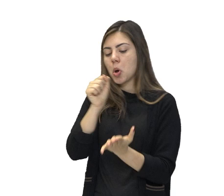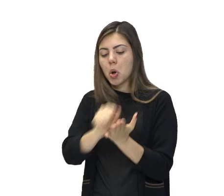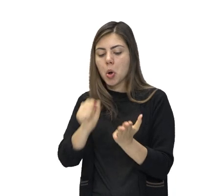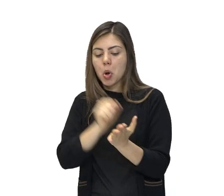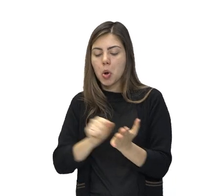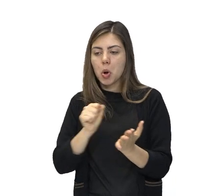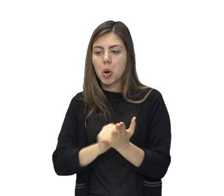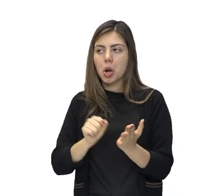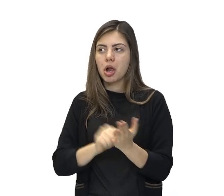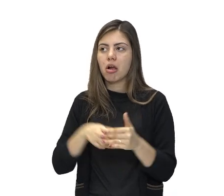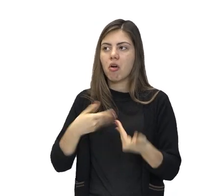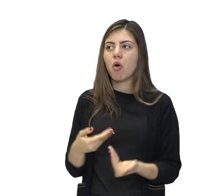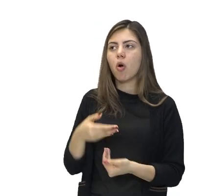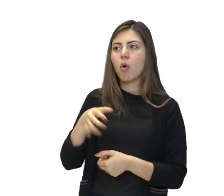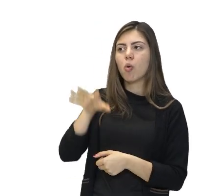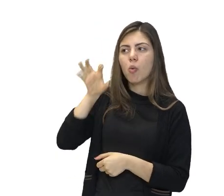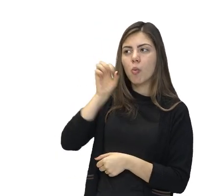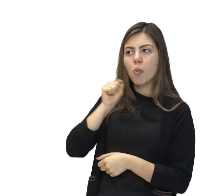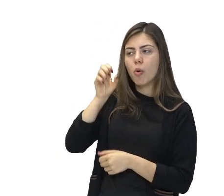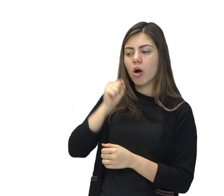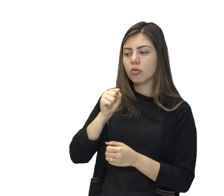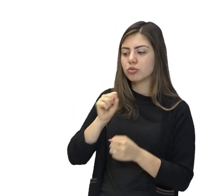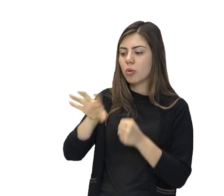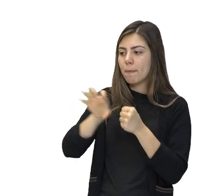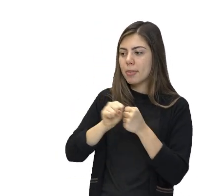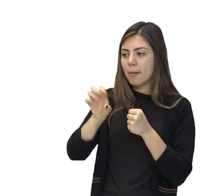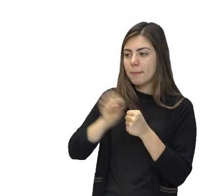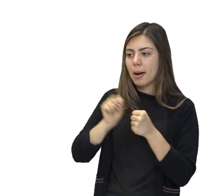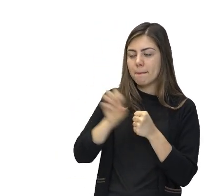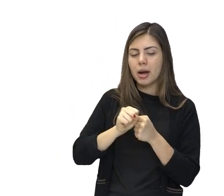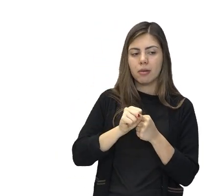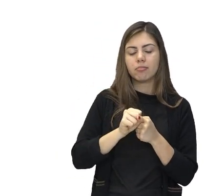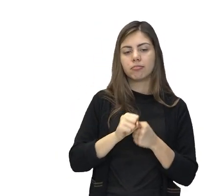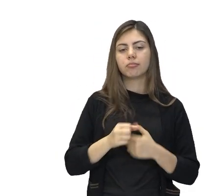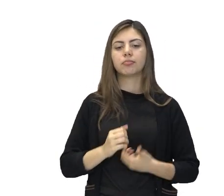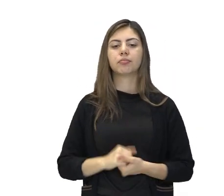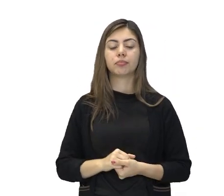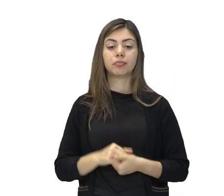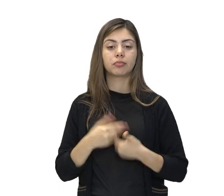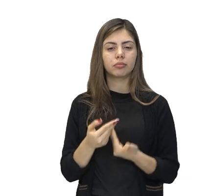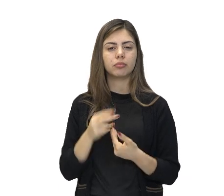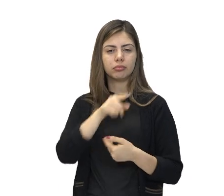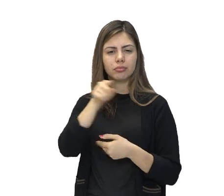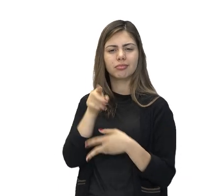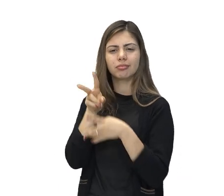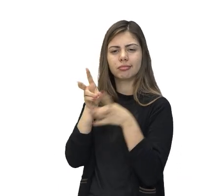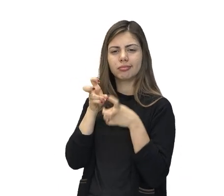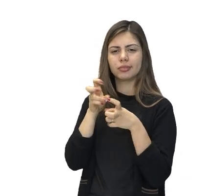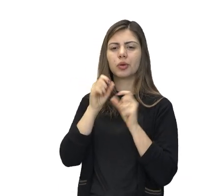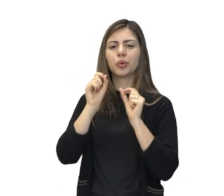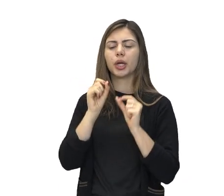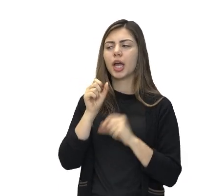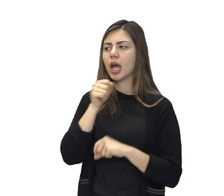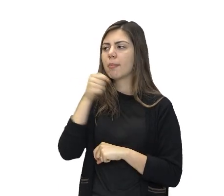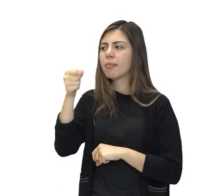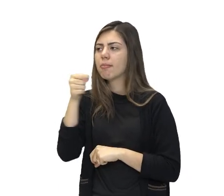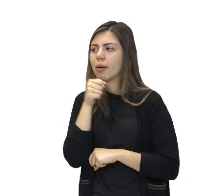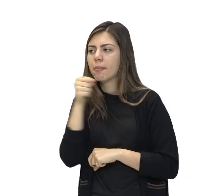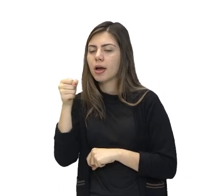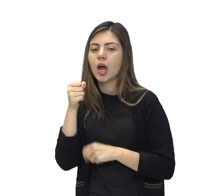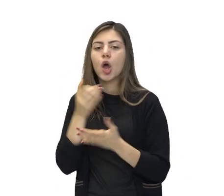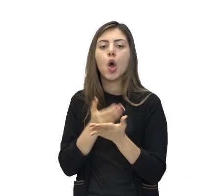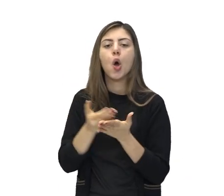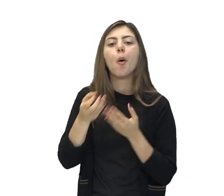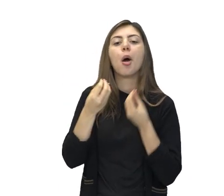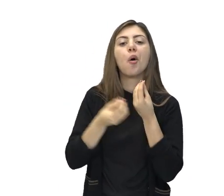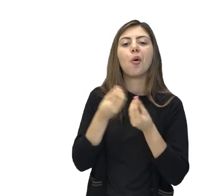em arquivos de áudio e vídeo, né? Então percebam, o ponto de partida de uma entrevista é uma conversa, é a